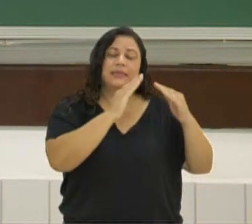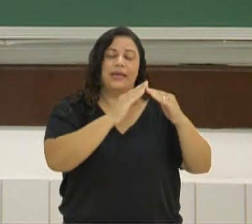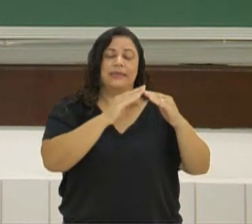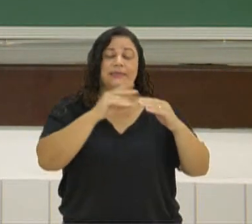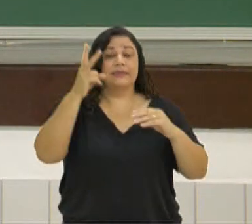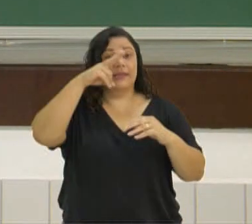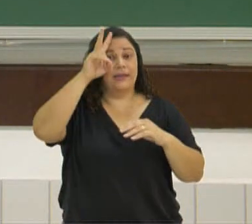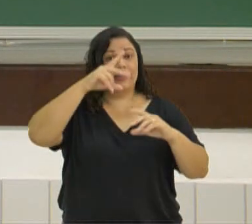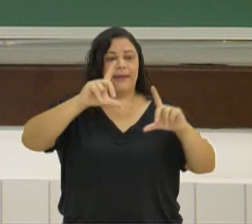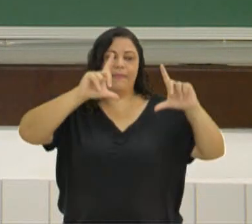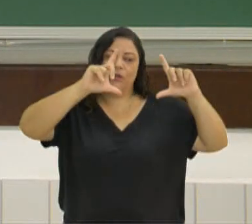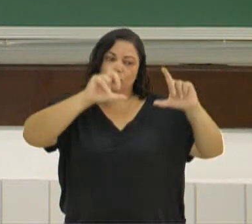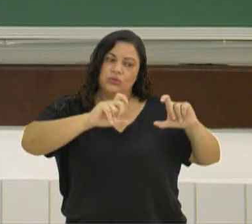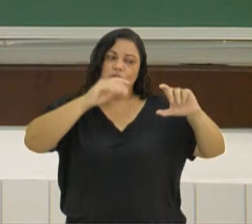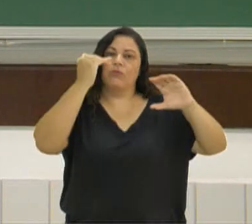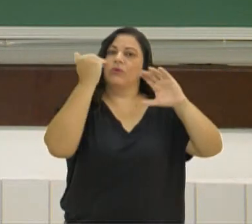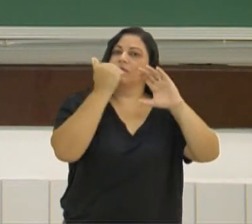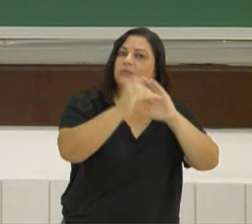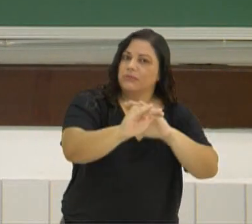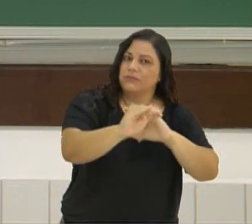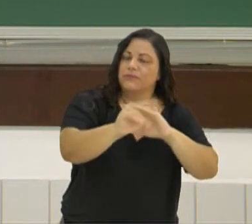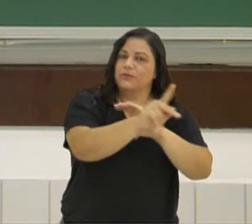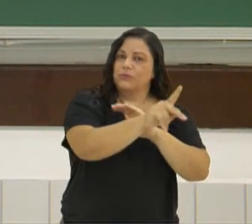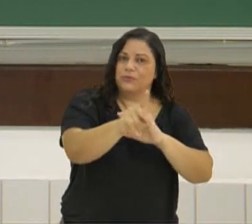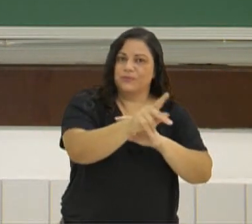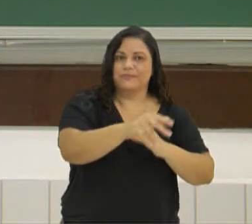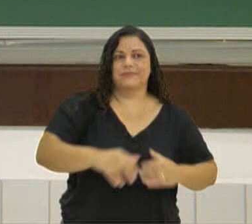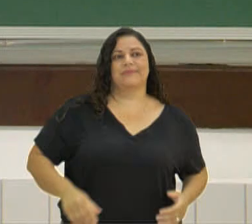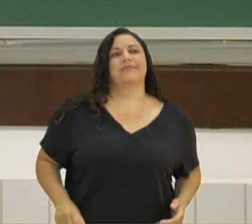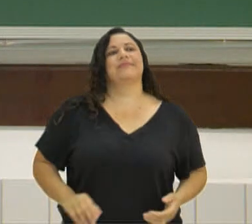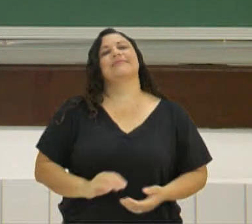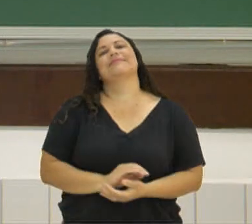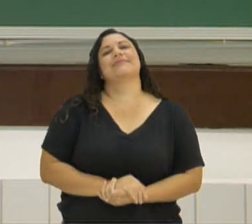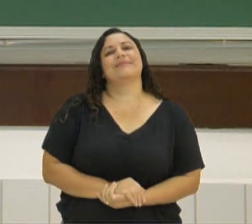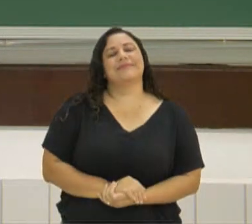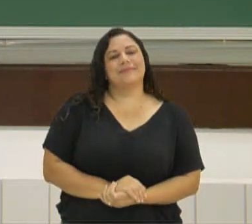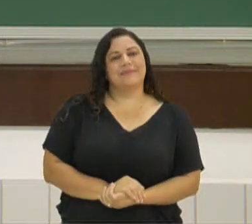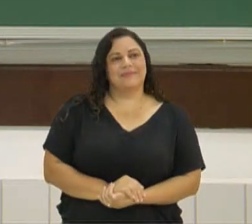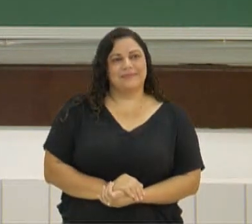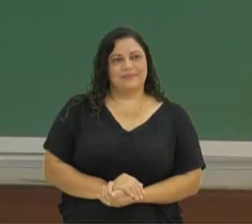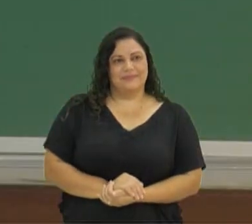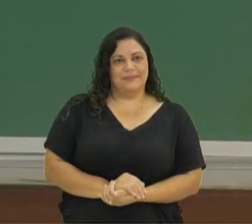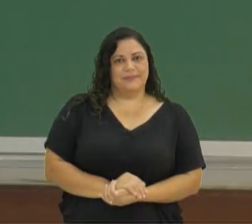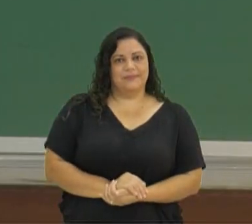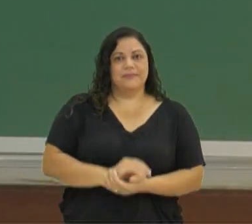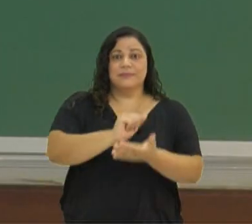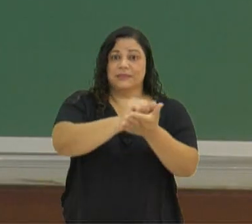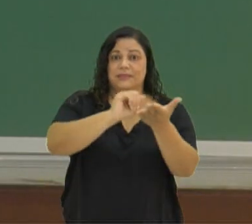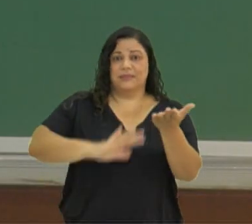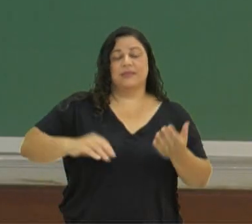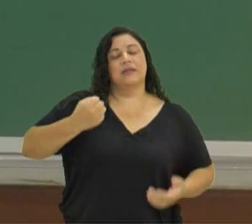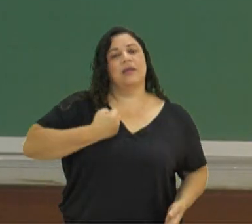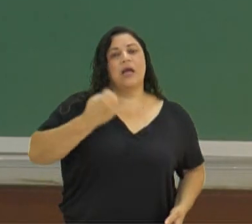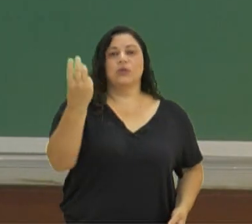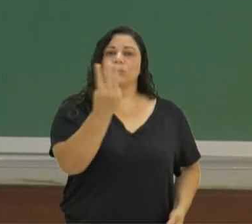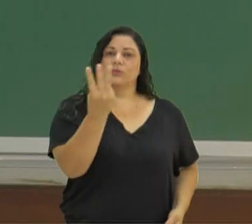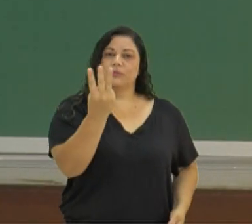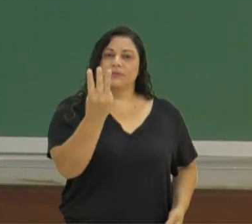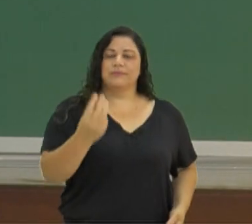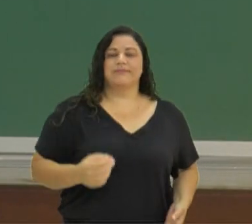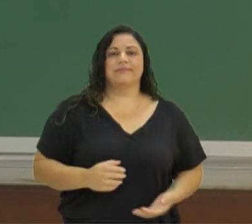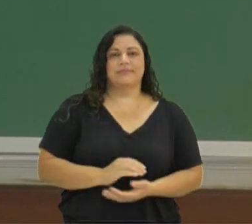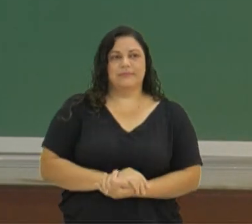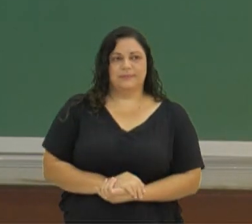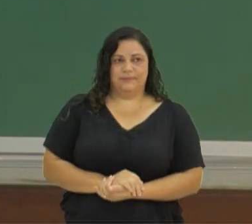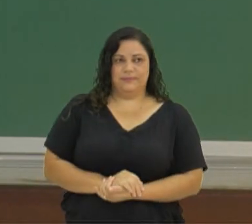professor para mostrar o quanto você aprendeu aqui nas nossas aulas. Agora, a terceira atividade. É um